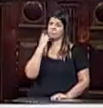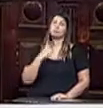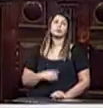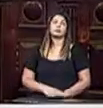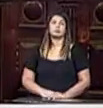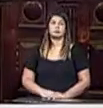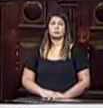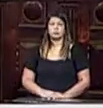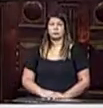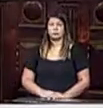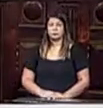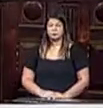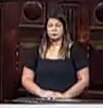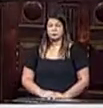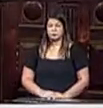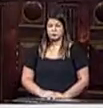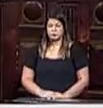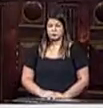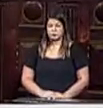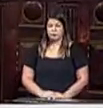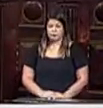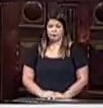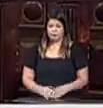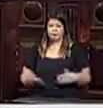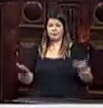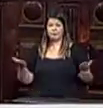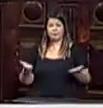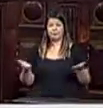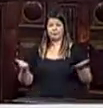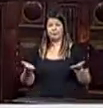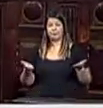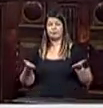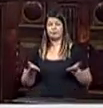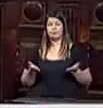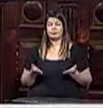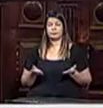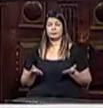deputados presentes, hoje